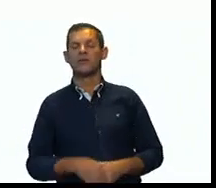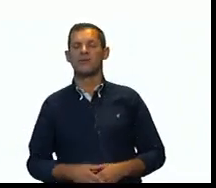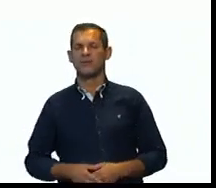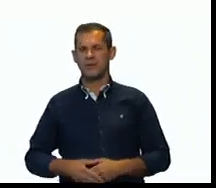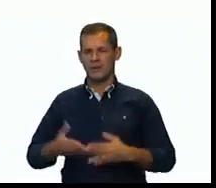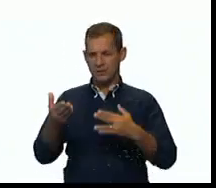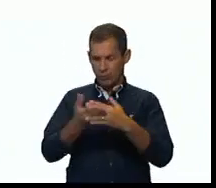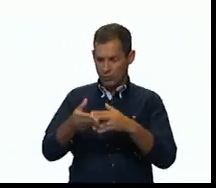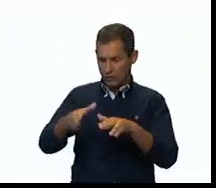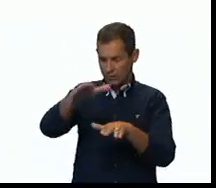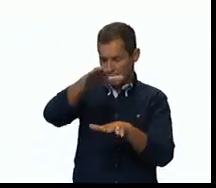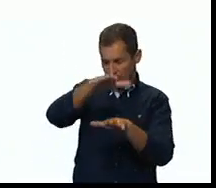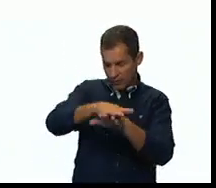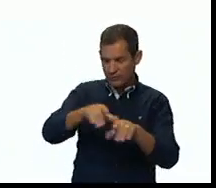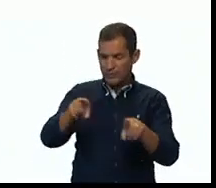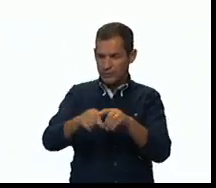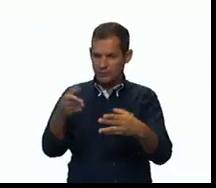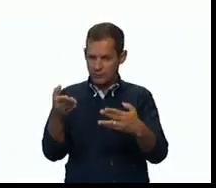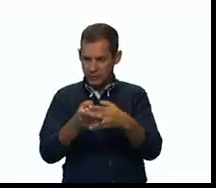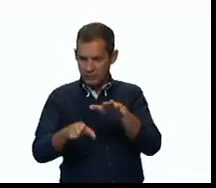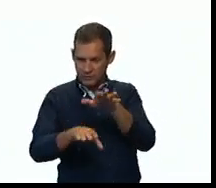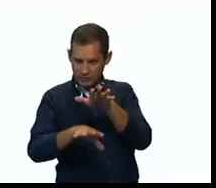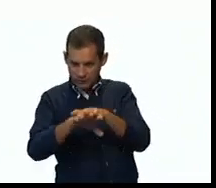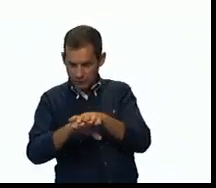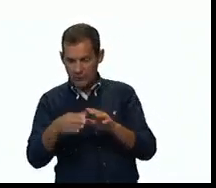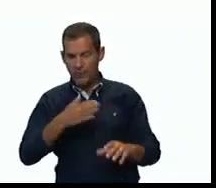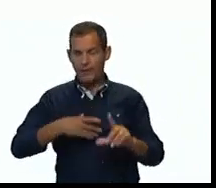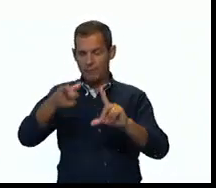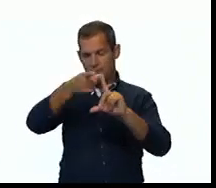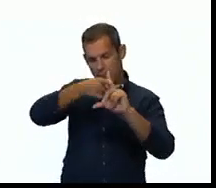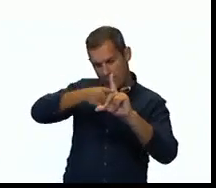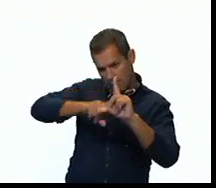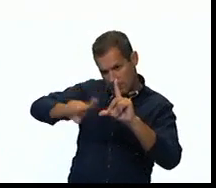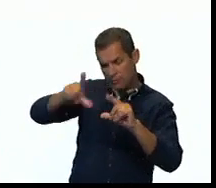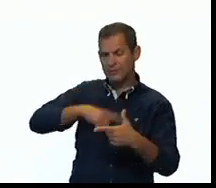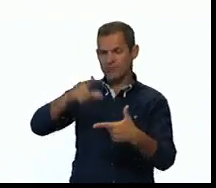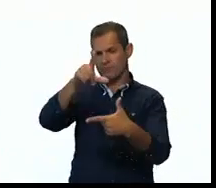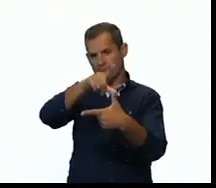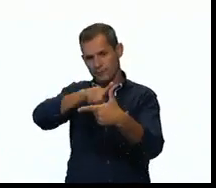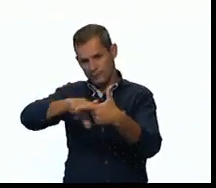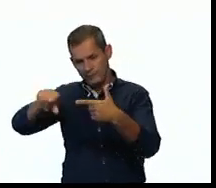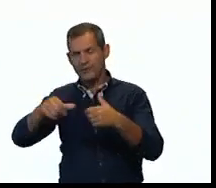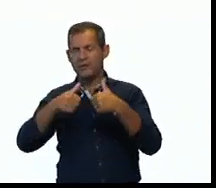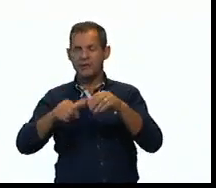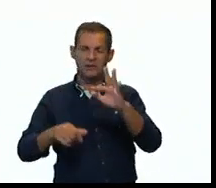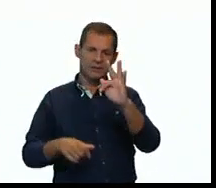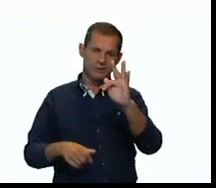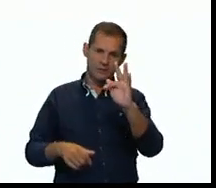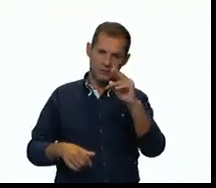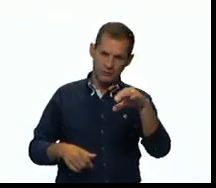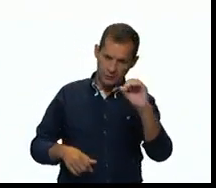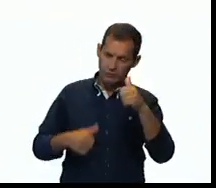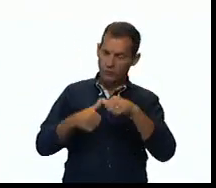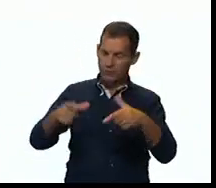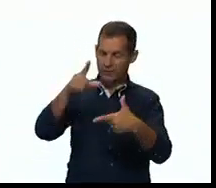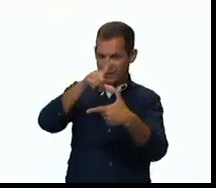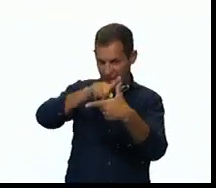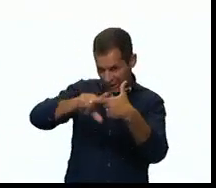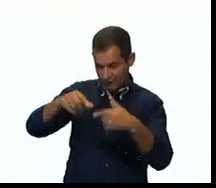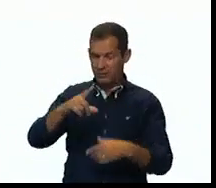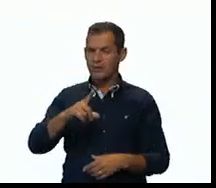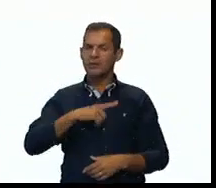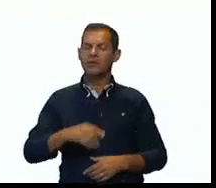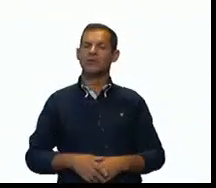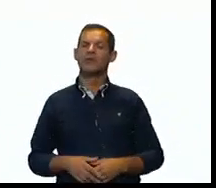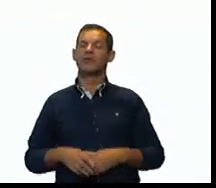pedaço acima e um pedaço abaixo da minha curva. Então, eu tenho que dividir essa função. Como está dividido aqui, ó, eu